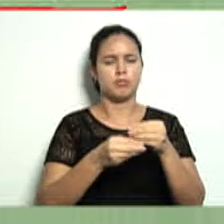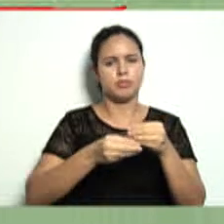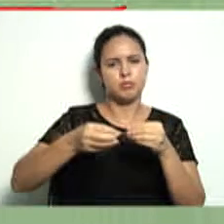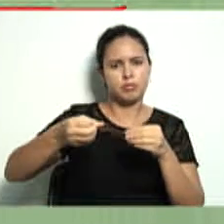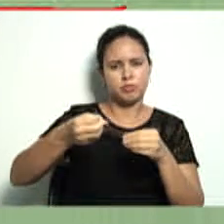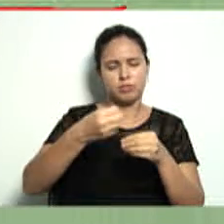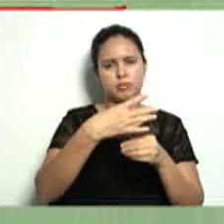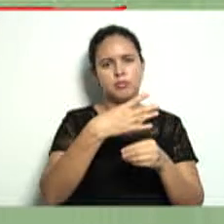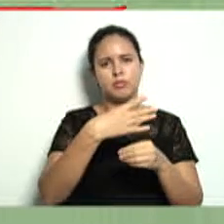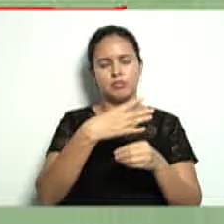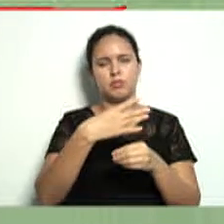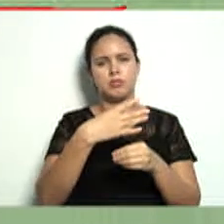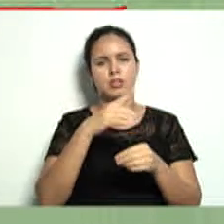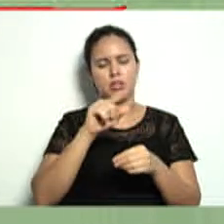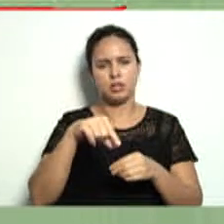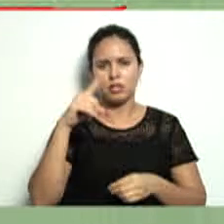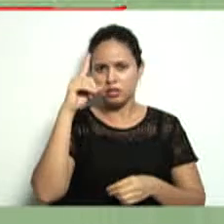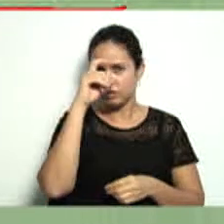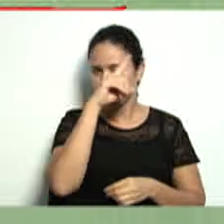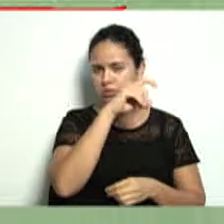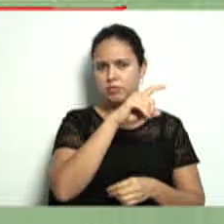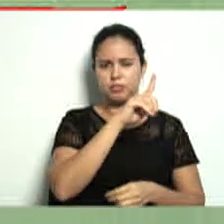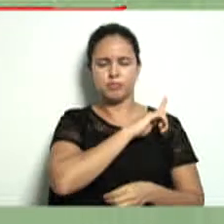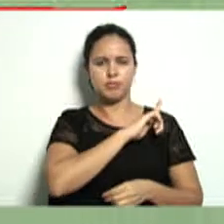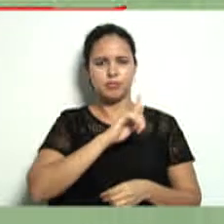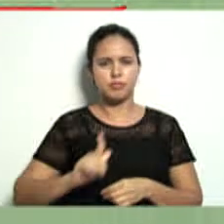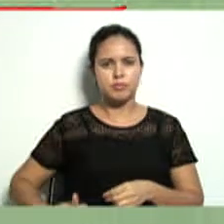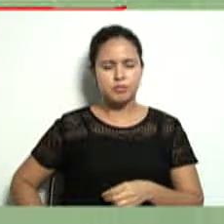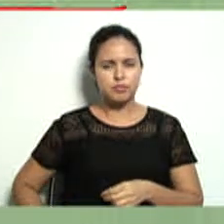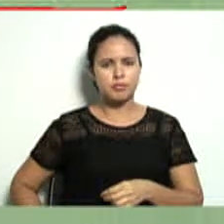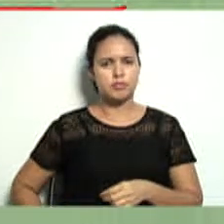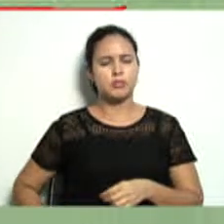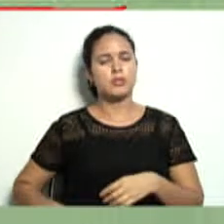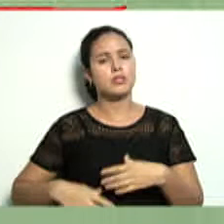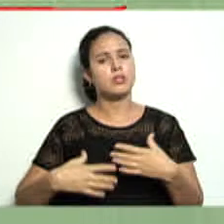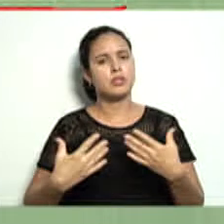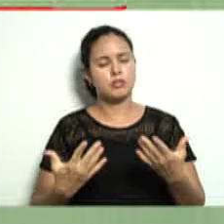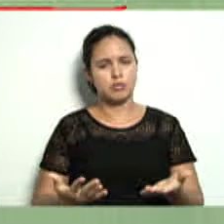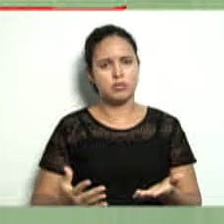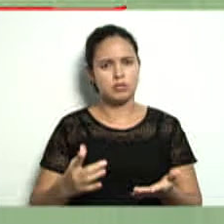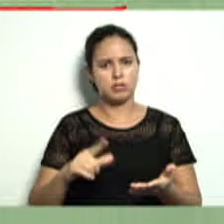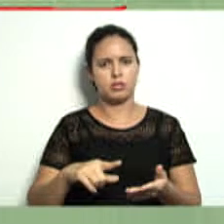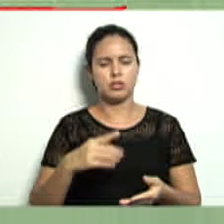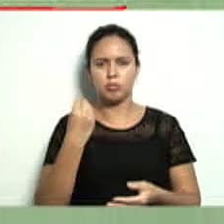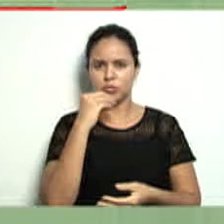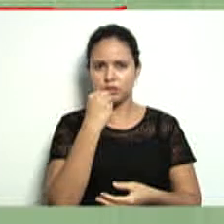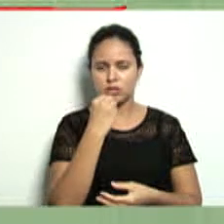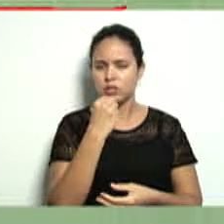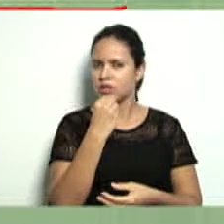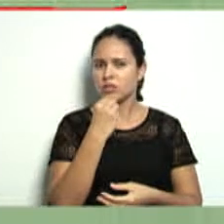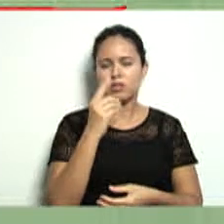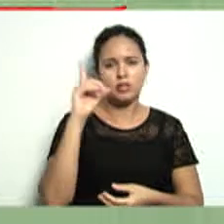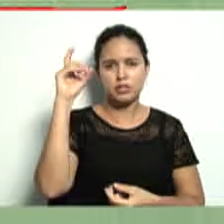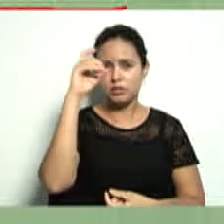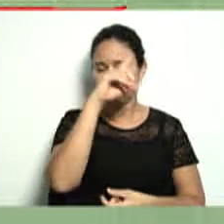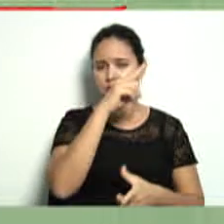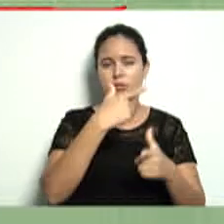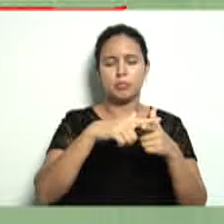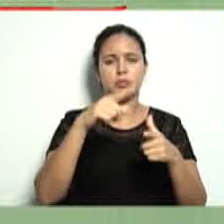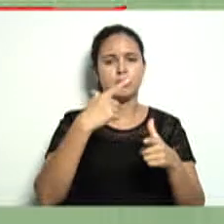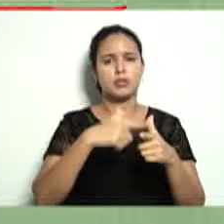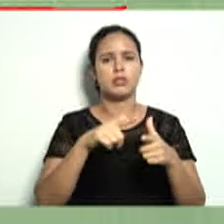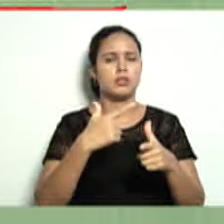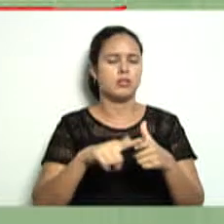pelas cooperativas é a dificuldade da governança. E não é uma oportunidade. Realmente é um desafio, é um problema